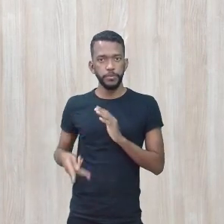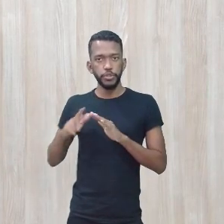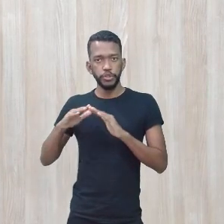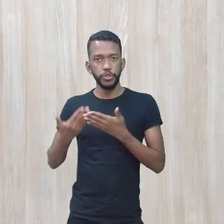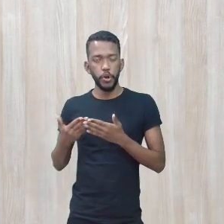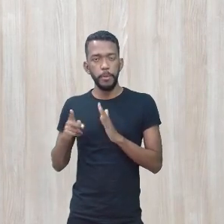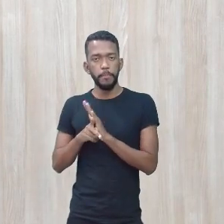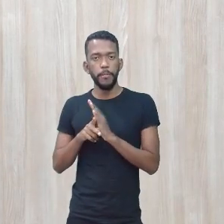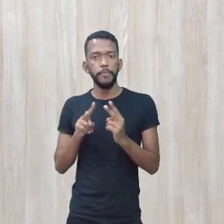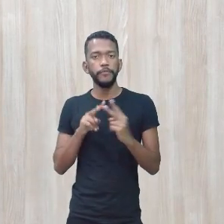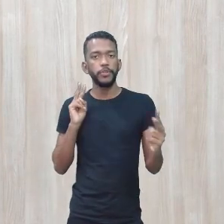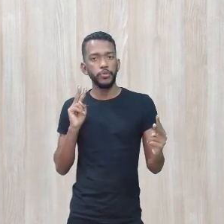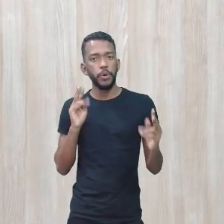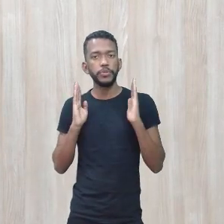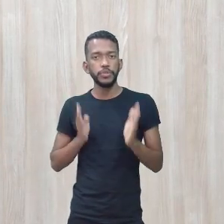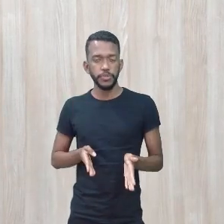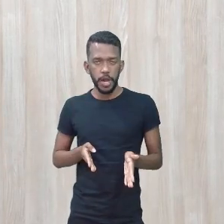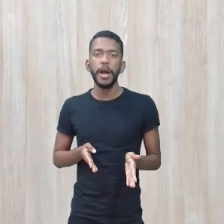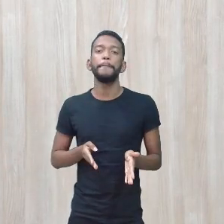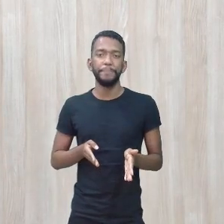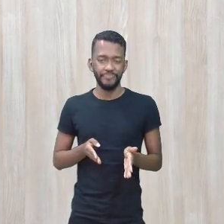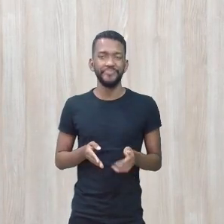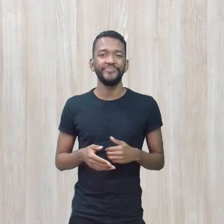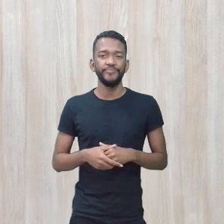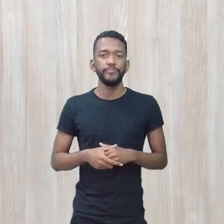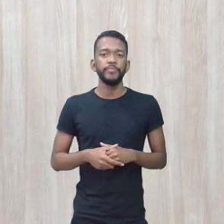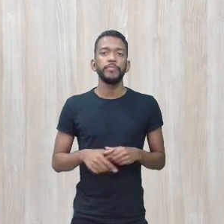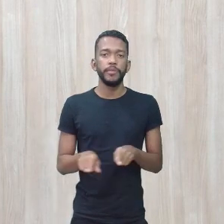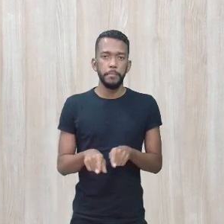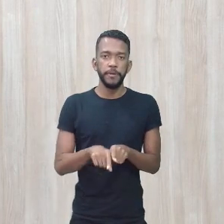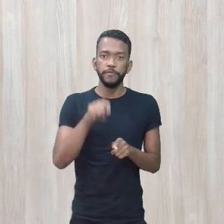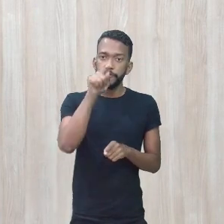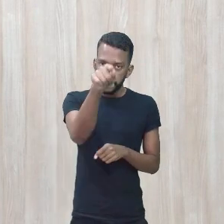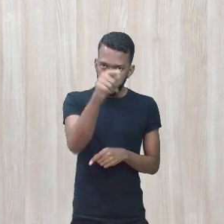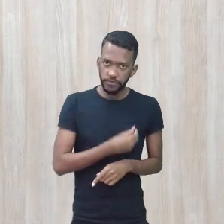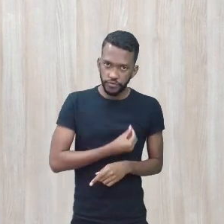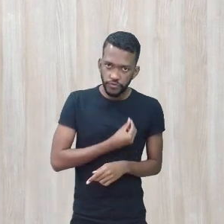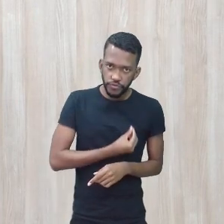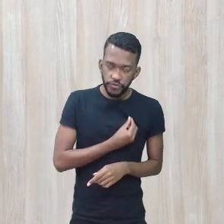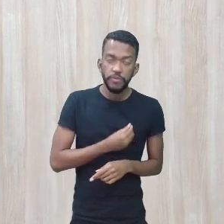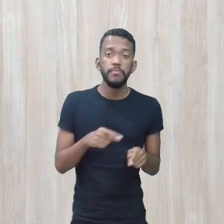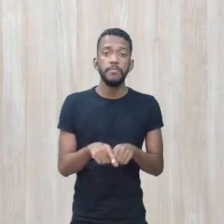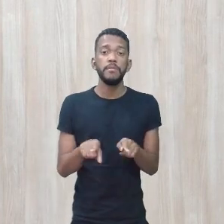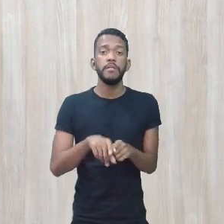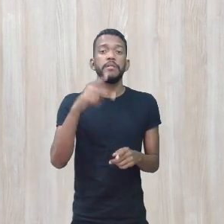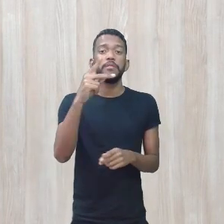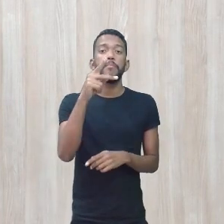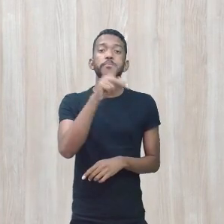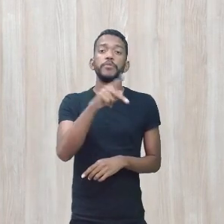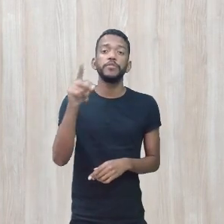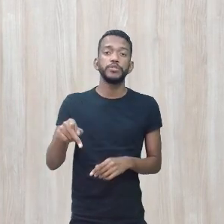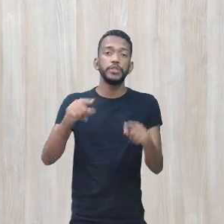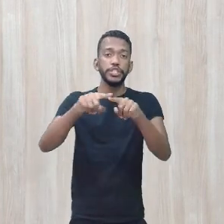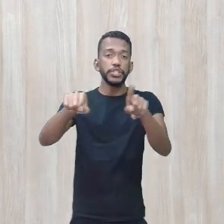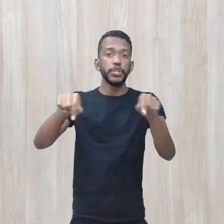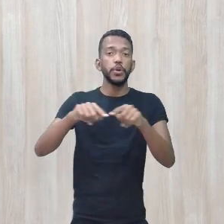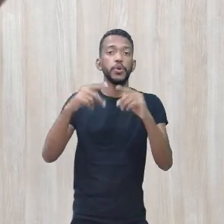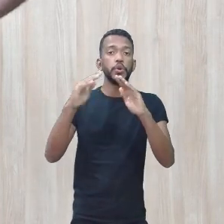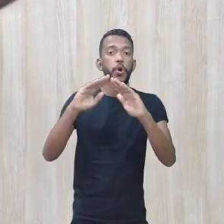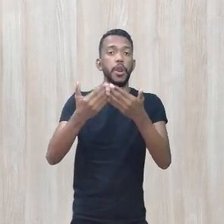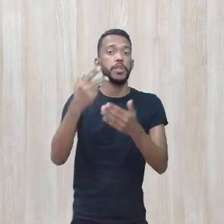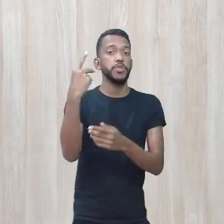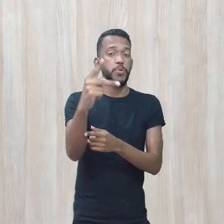escola municipal para aulas digitais, tem você aí, tem o professor da sua escola, né?